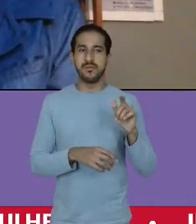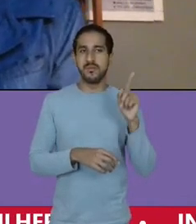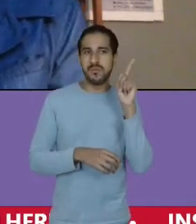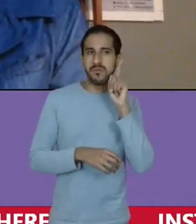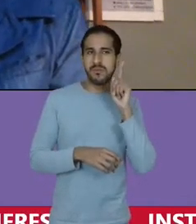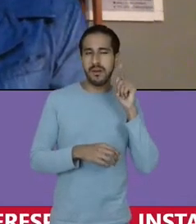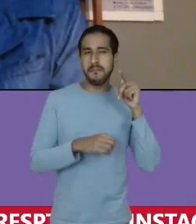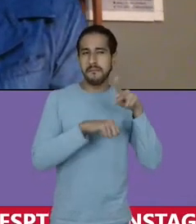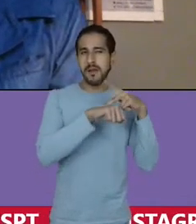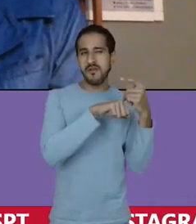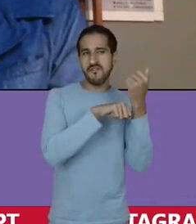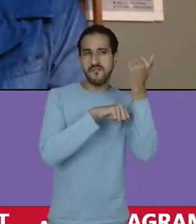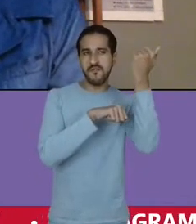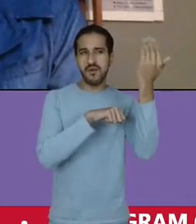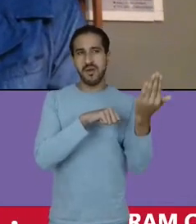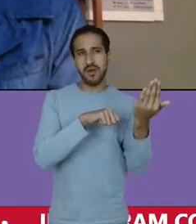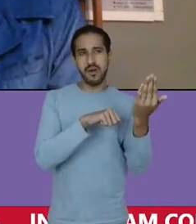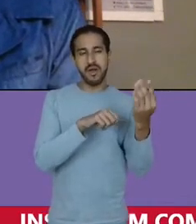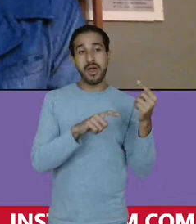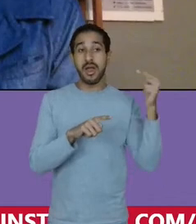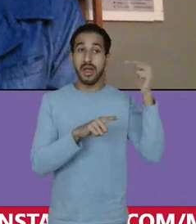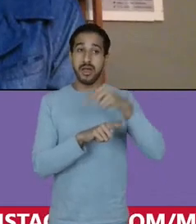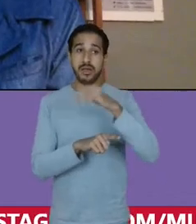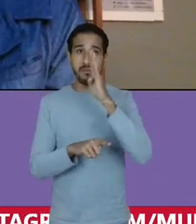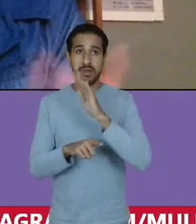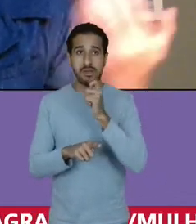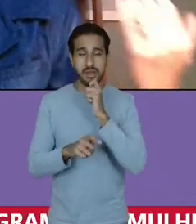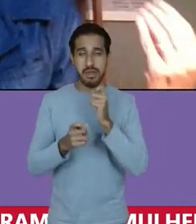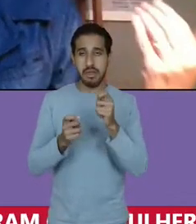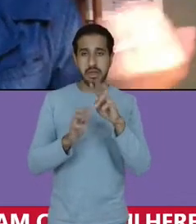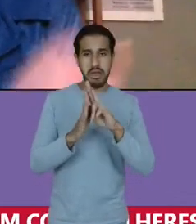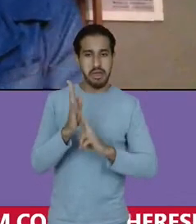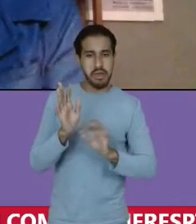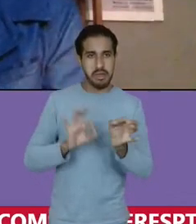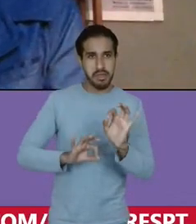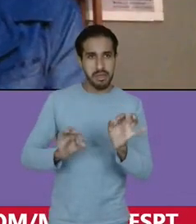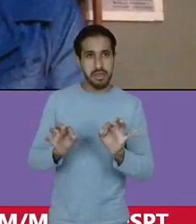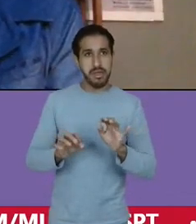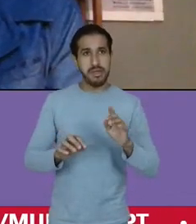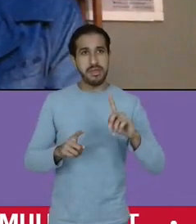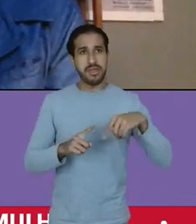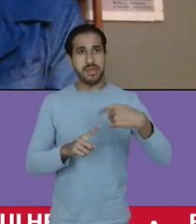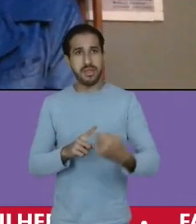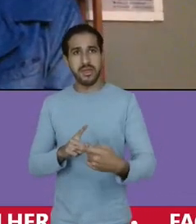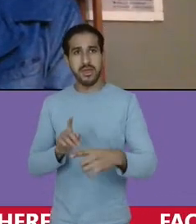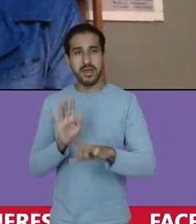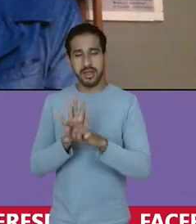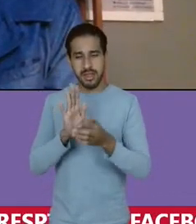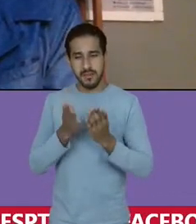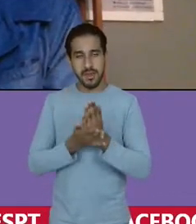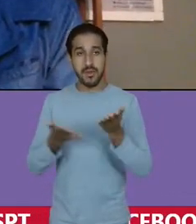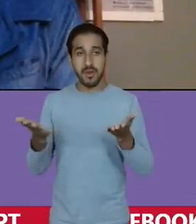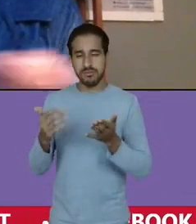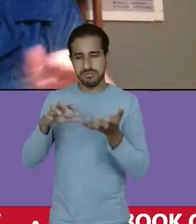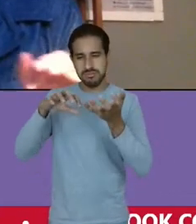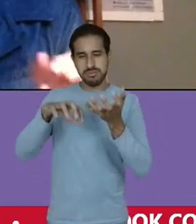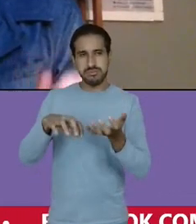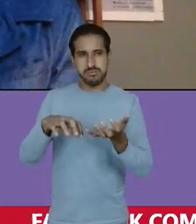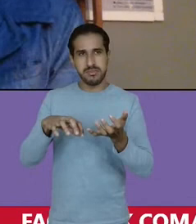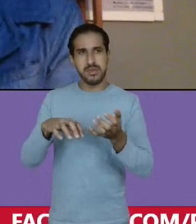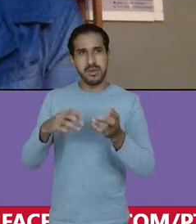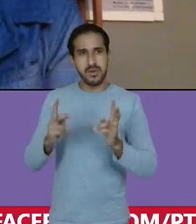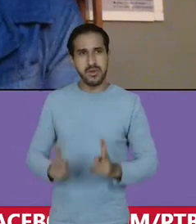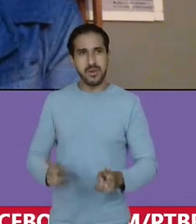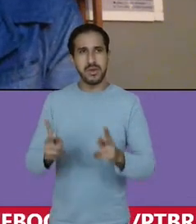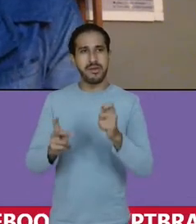gringas, e que chegam aqui sem regulação nenhuma, inclusive passou essa lei recentemente no Congresso, né, assim,